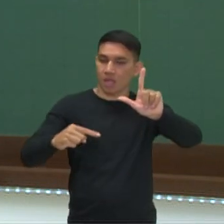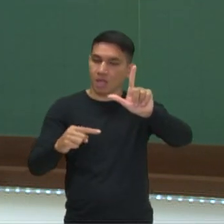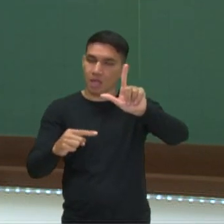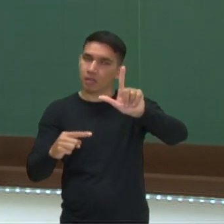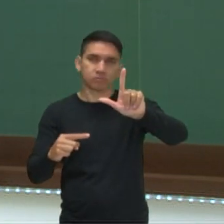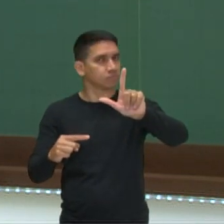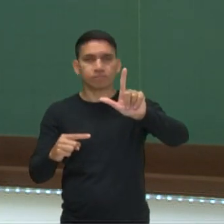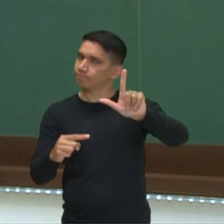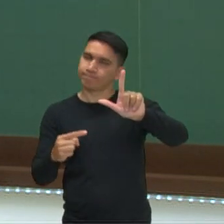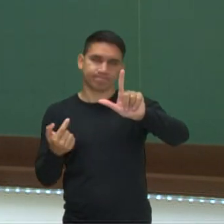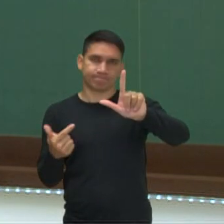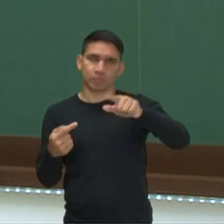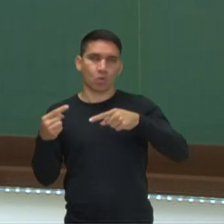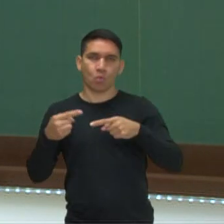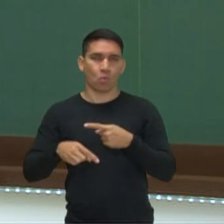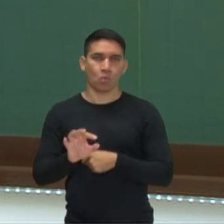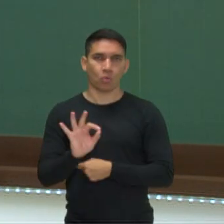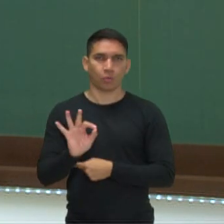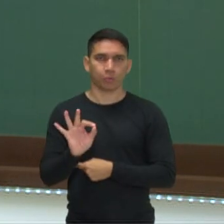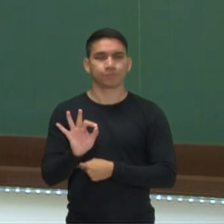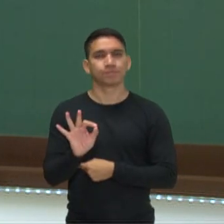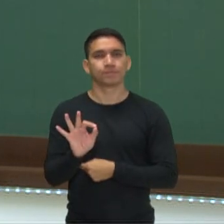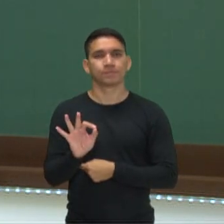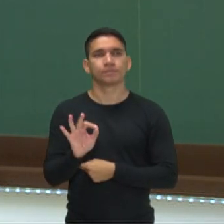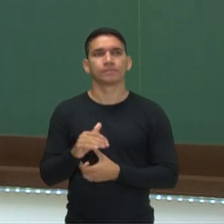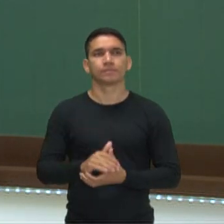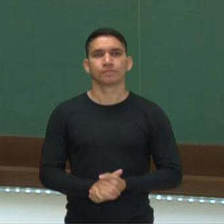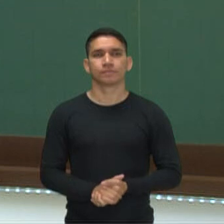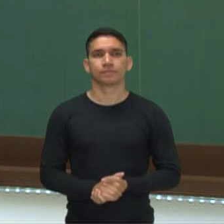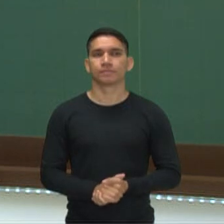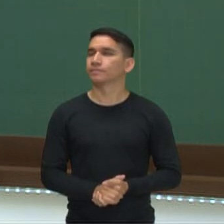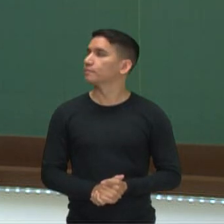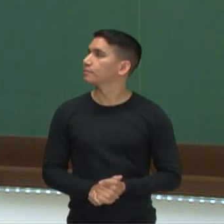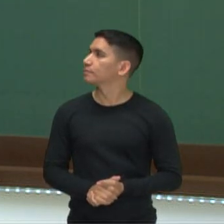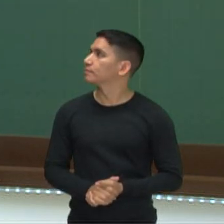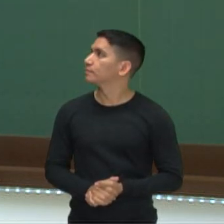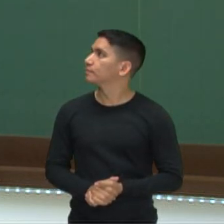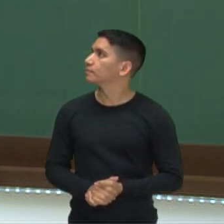imagem negativa, a parte do eixo y negativa.